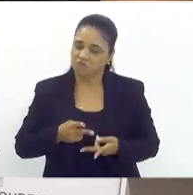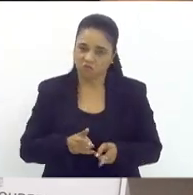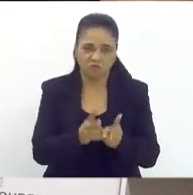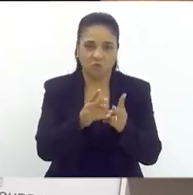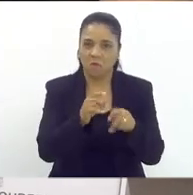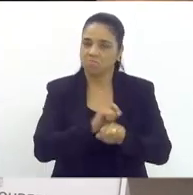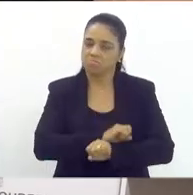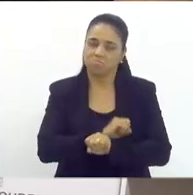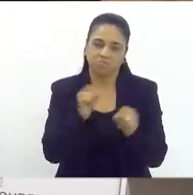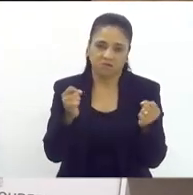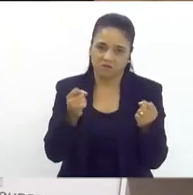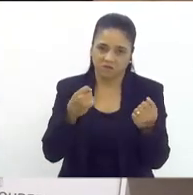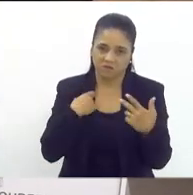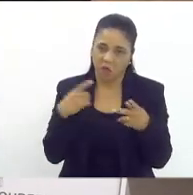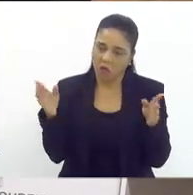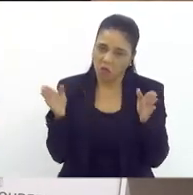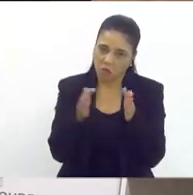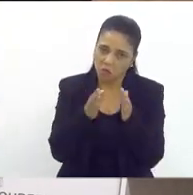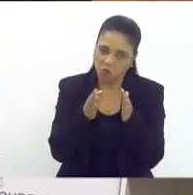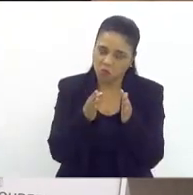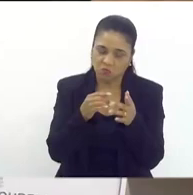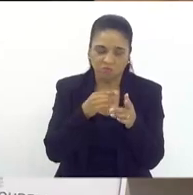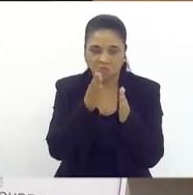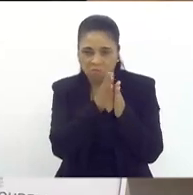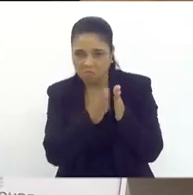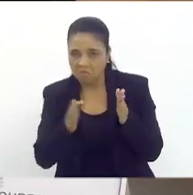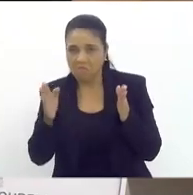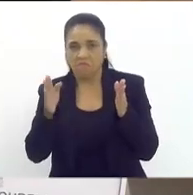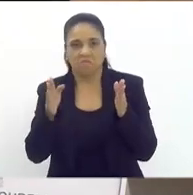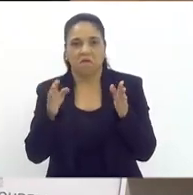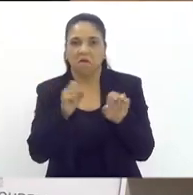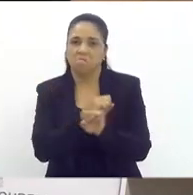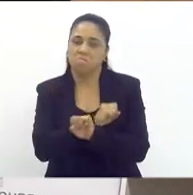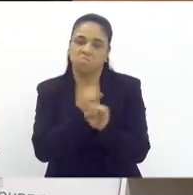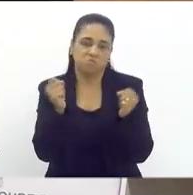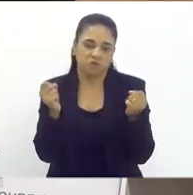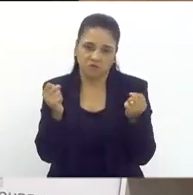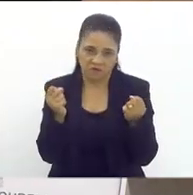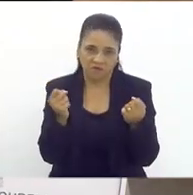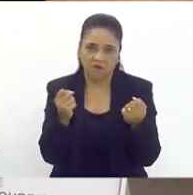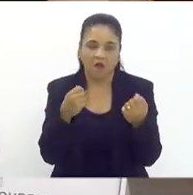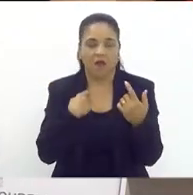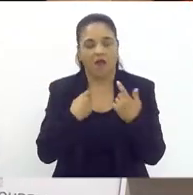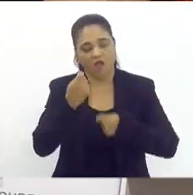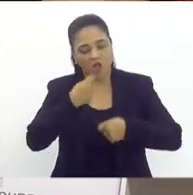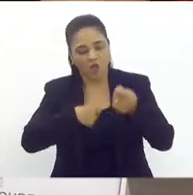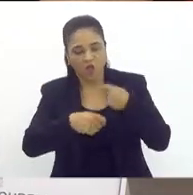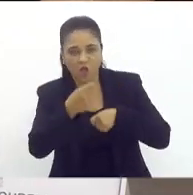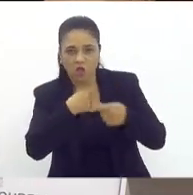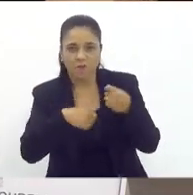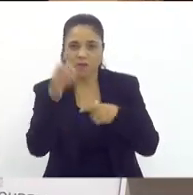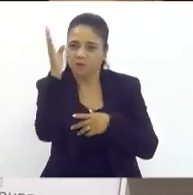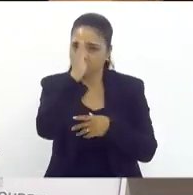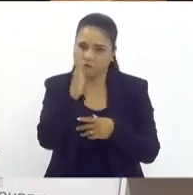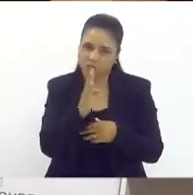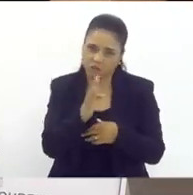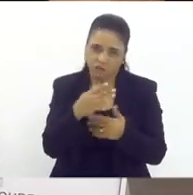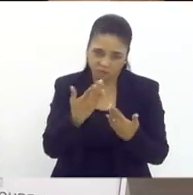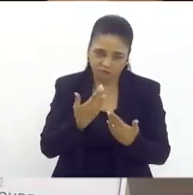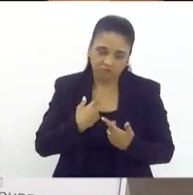pelo menos a curto prazo eu não acredito que ele possa tendo em vista a condição econômica do nosso país é possa ser